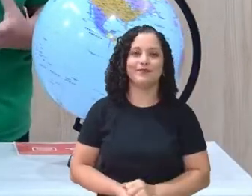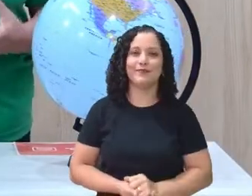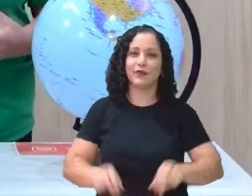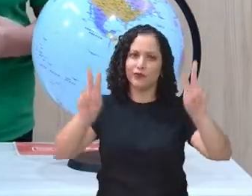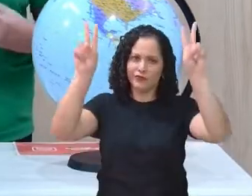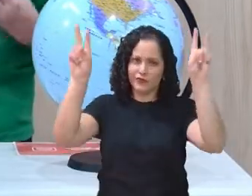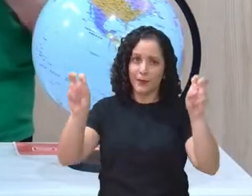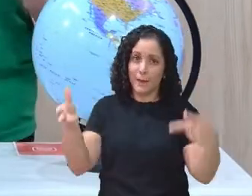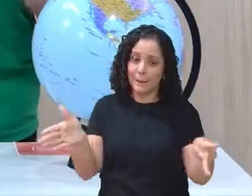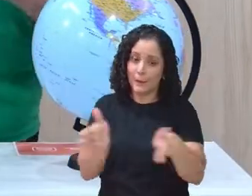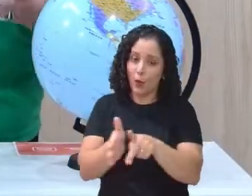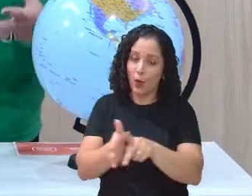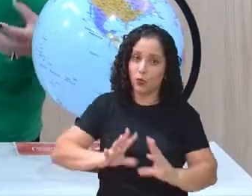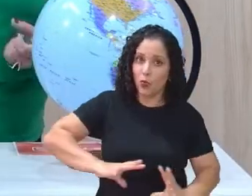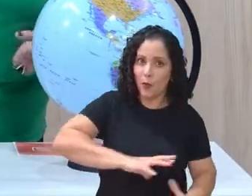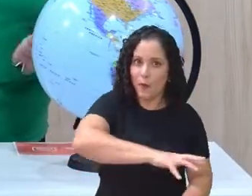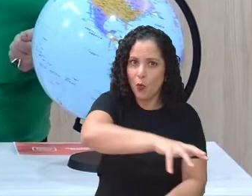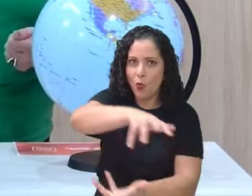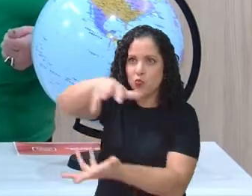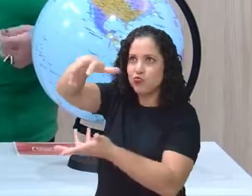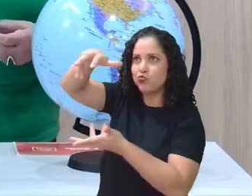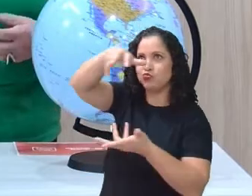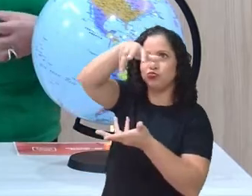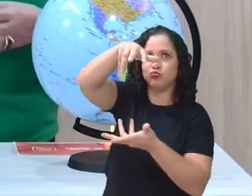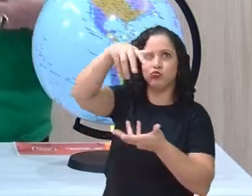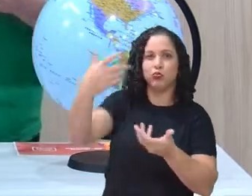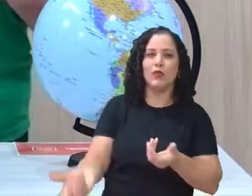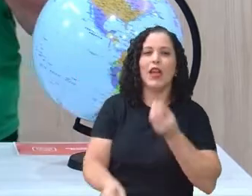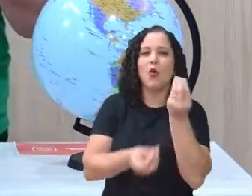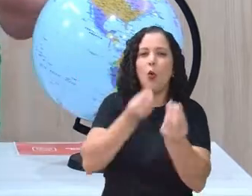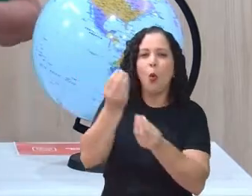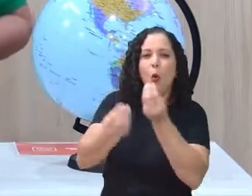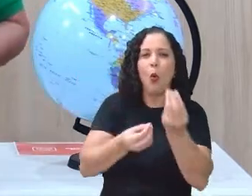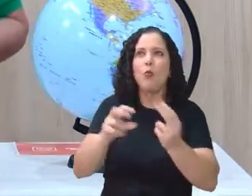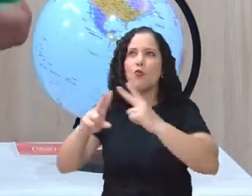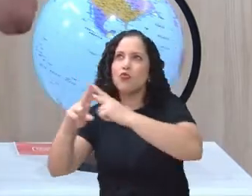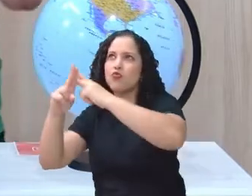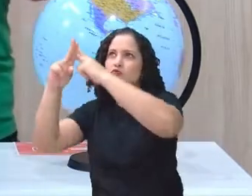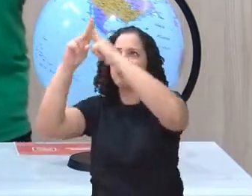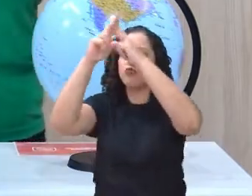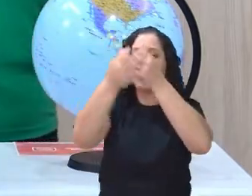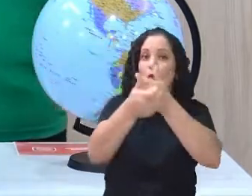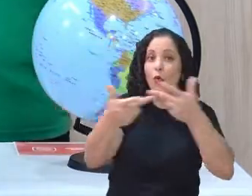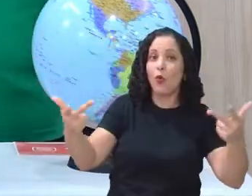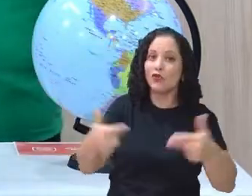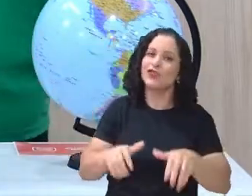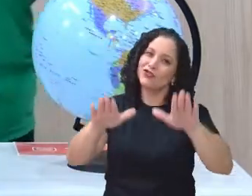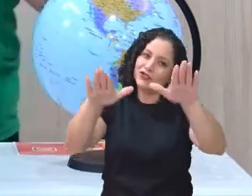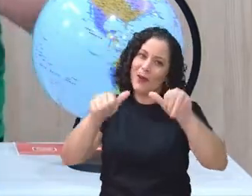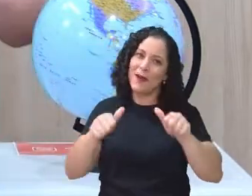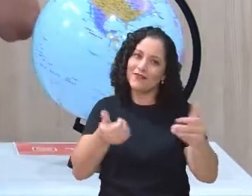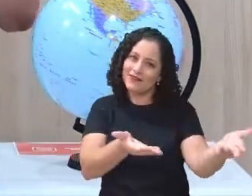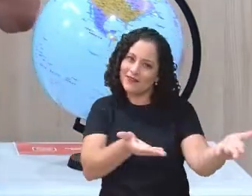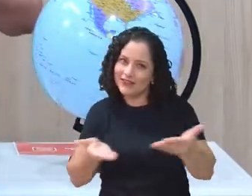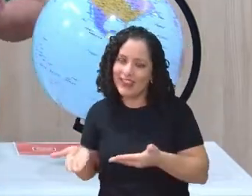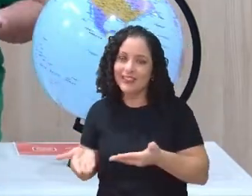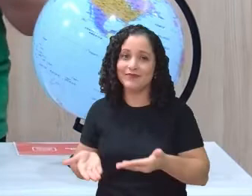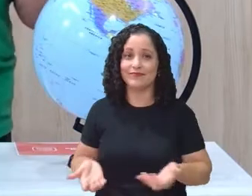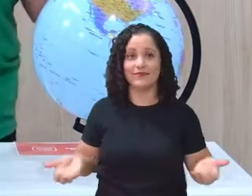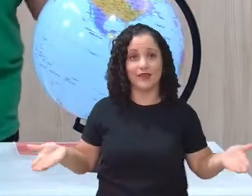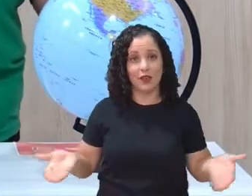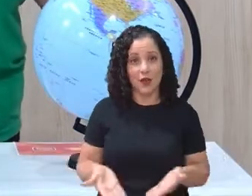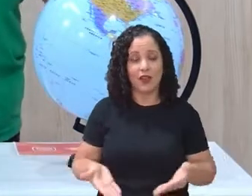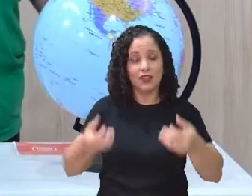questão do universo, as viagens espaciais, né? Então, aqui vem o meu convite. Mas eu vou ter que